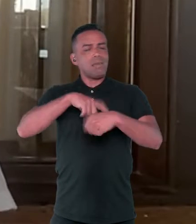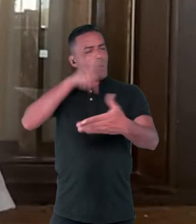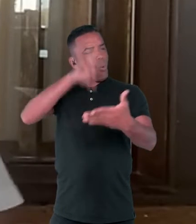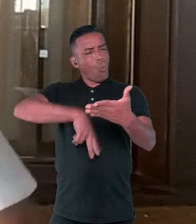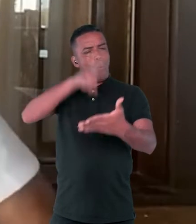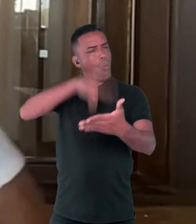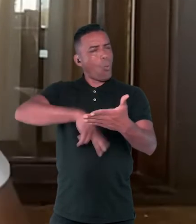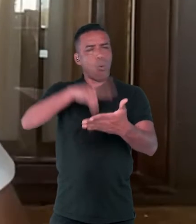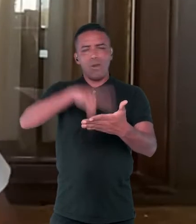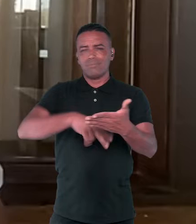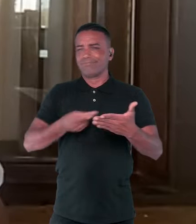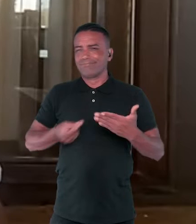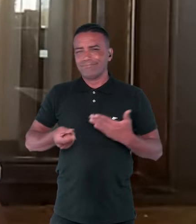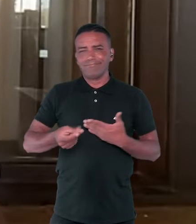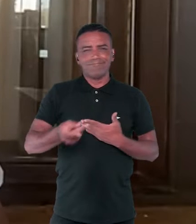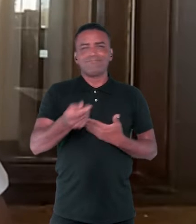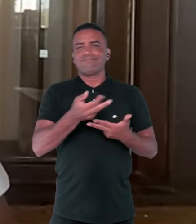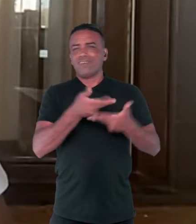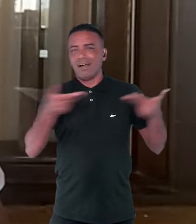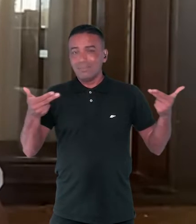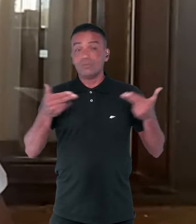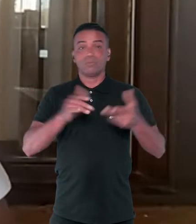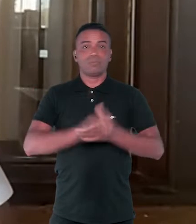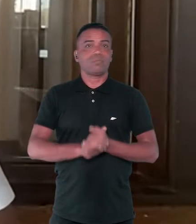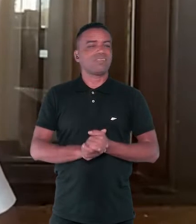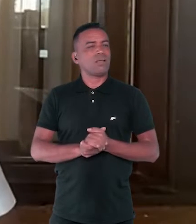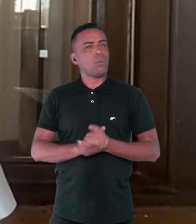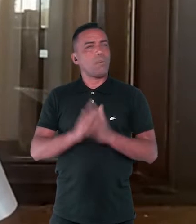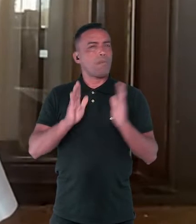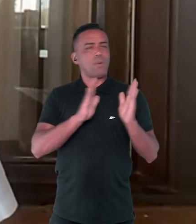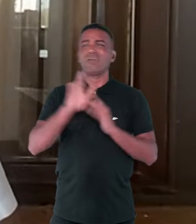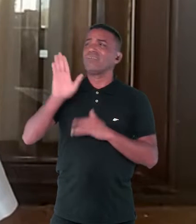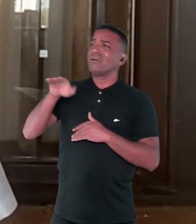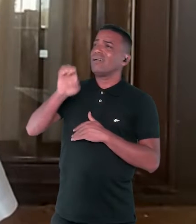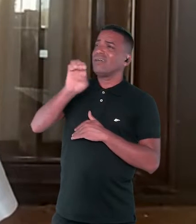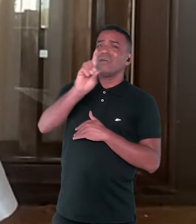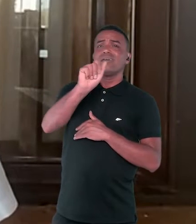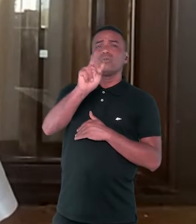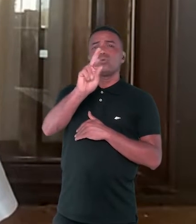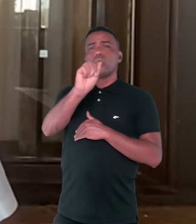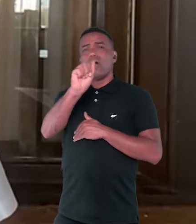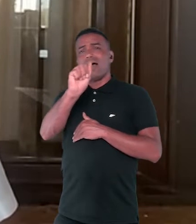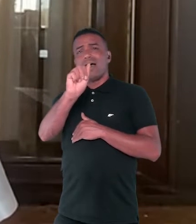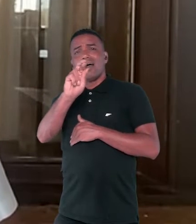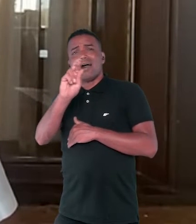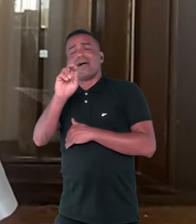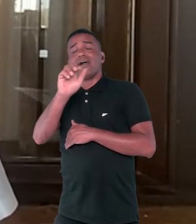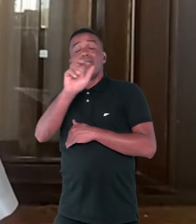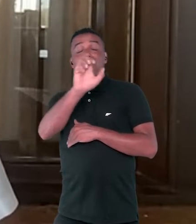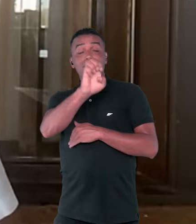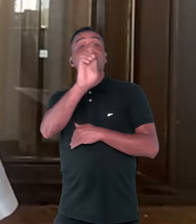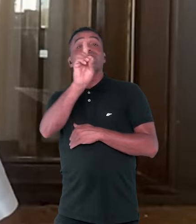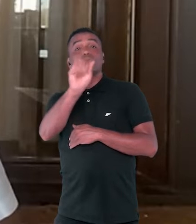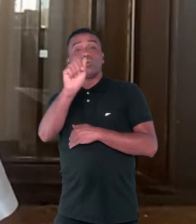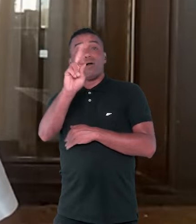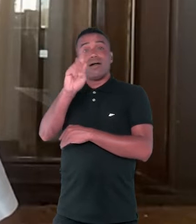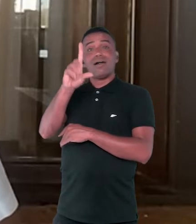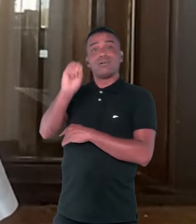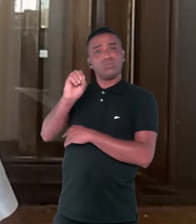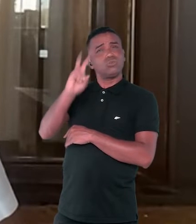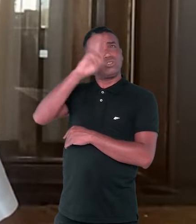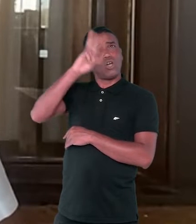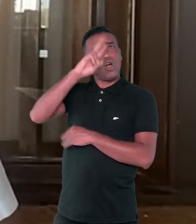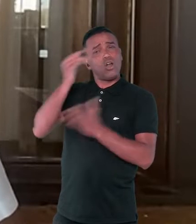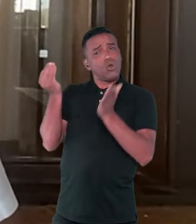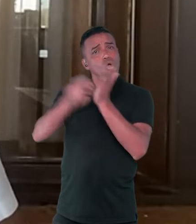E, em dado momento, eu falei, poxa, as pessoas falam sempre, Eduardo, você tem tanta história, põe isso no livro e tal. Aí sentei